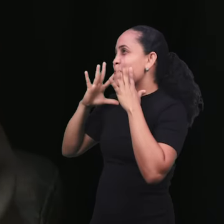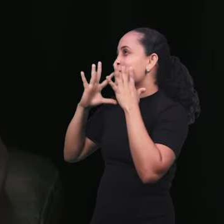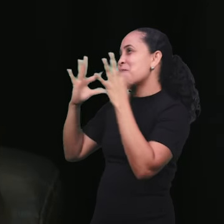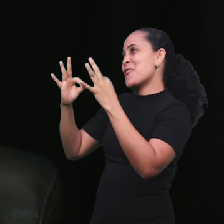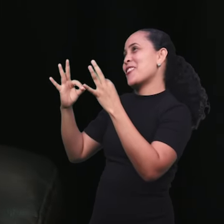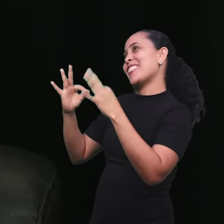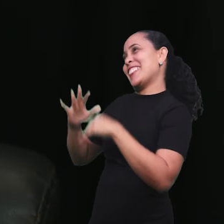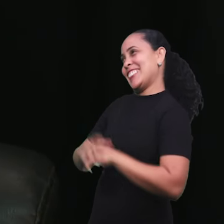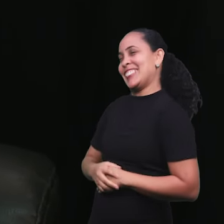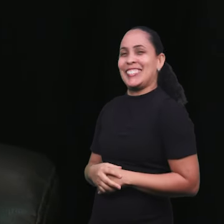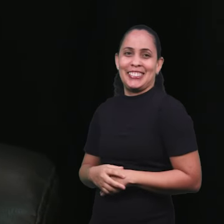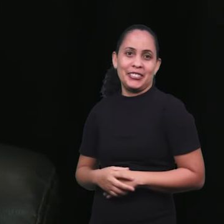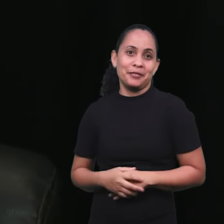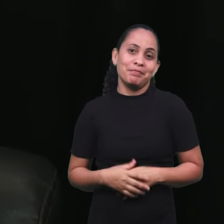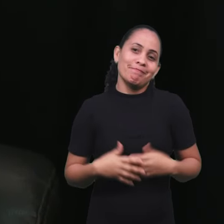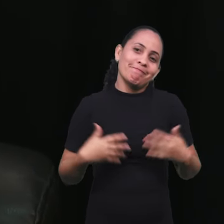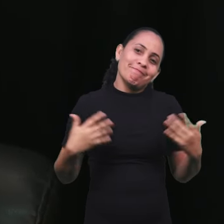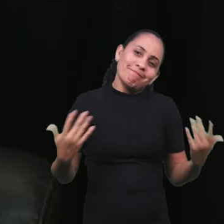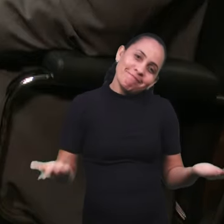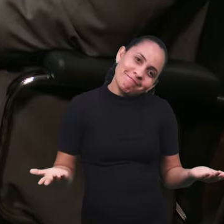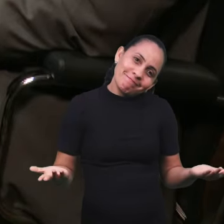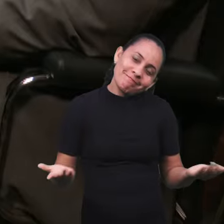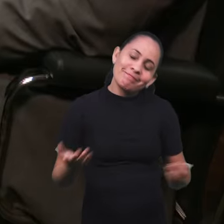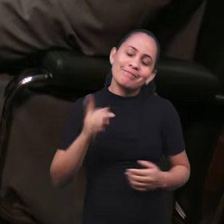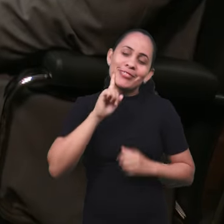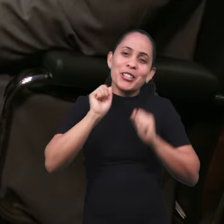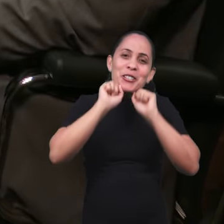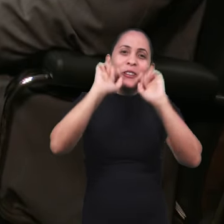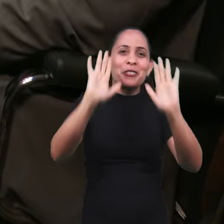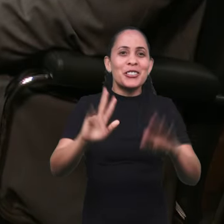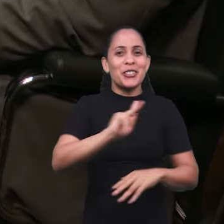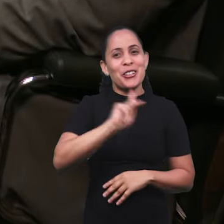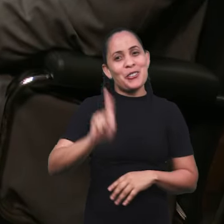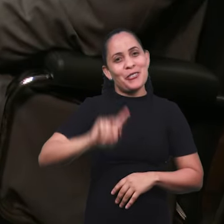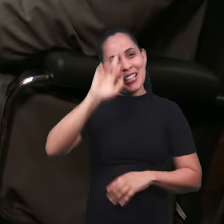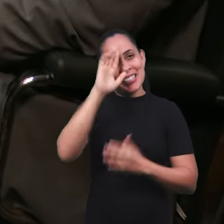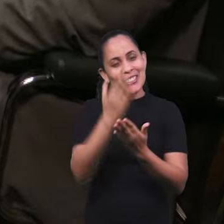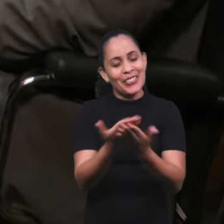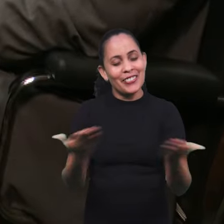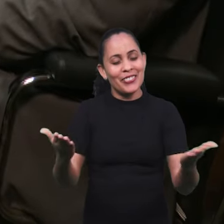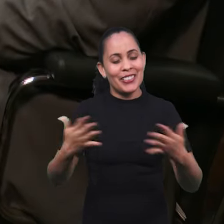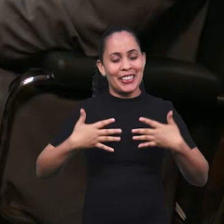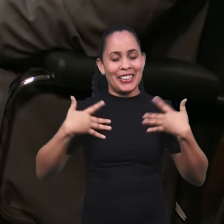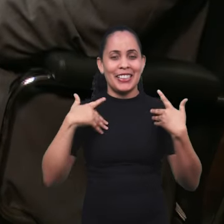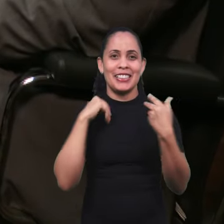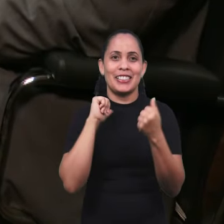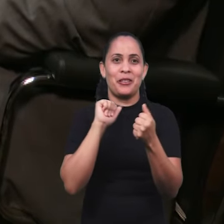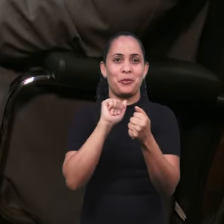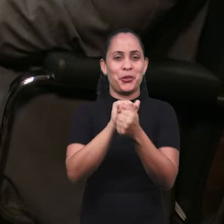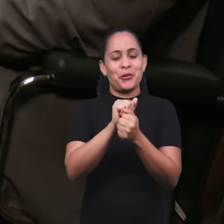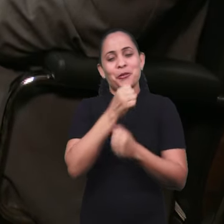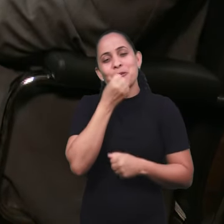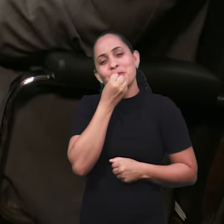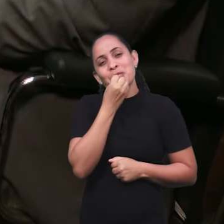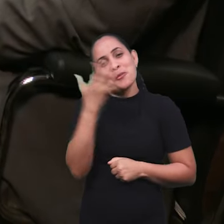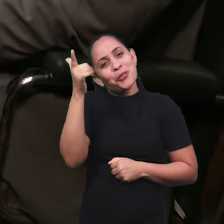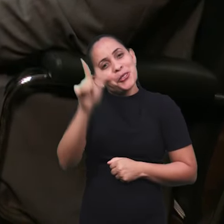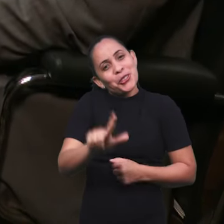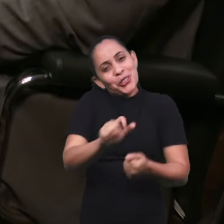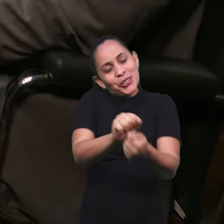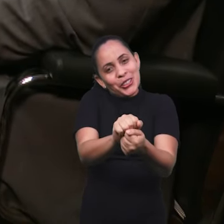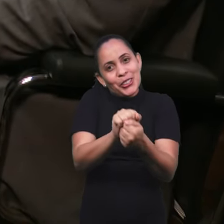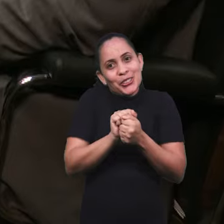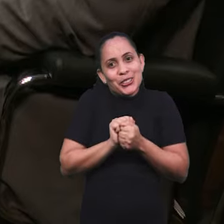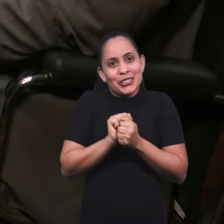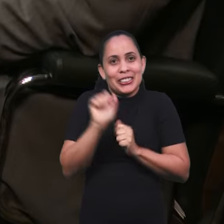Amém. Glória a Jesus. Glória a Deus. Bom, gente, Deus abençoe, a paz do Senhor a vocês, uma alegria estarmos juntos. Foi muito bom mais